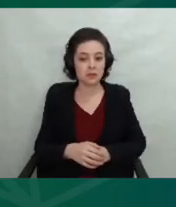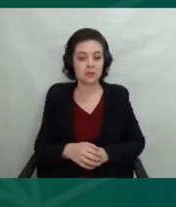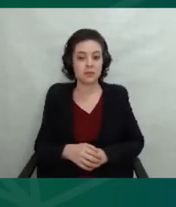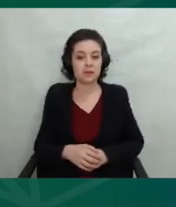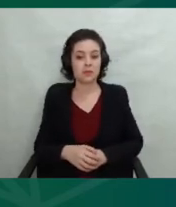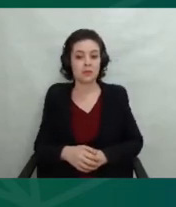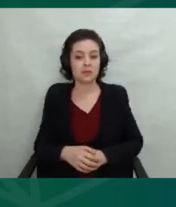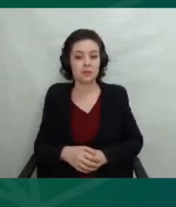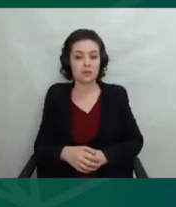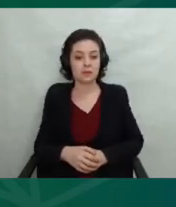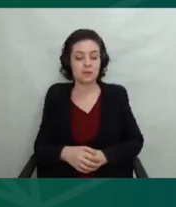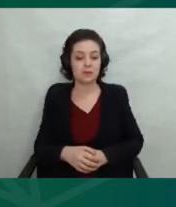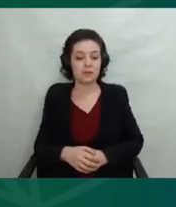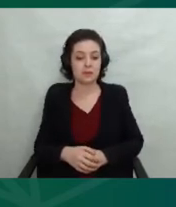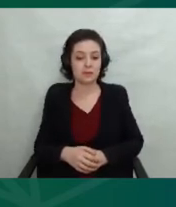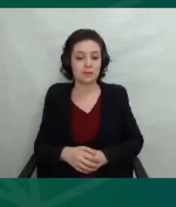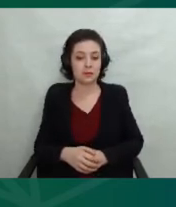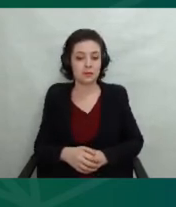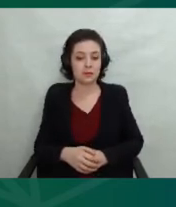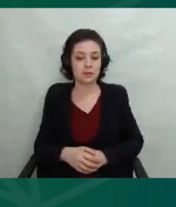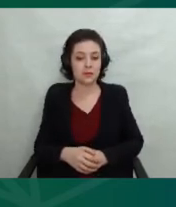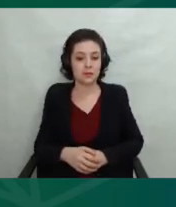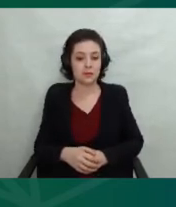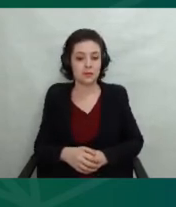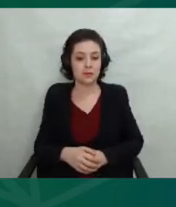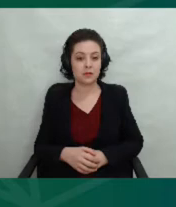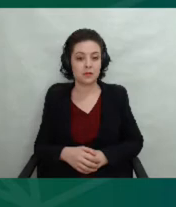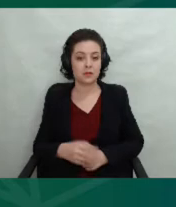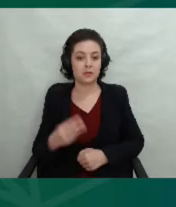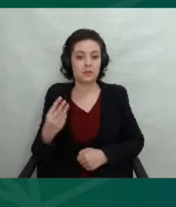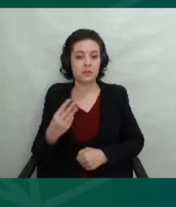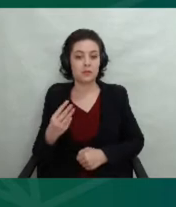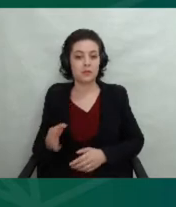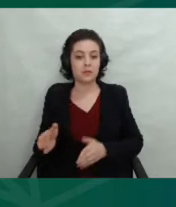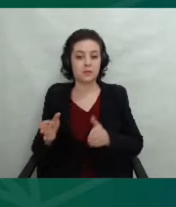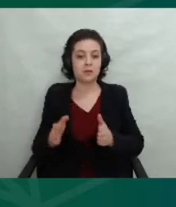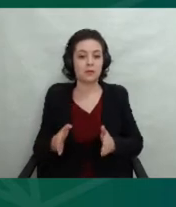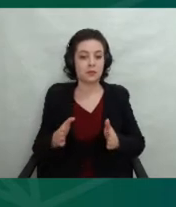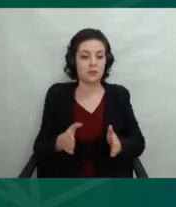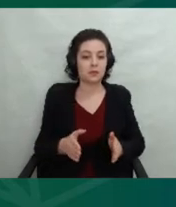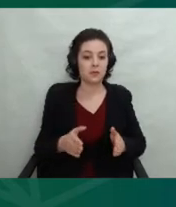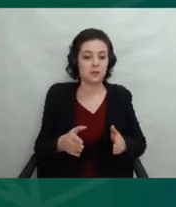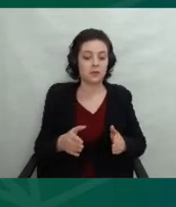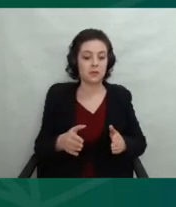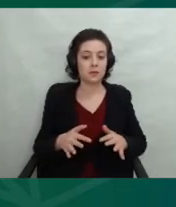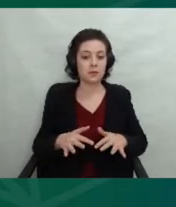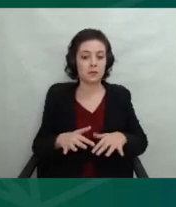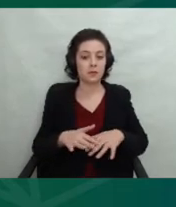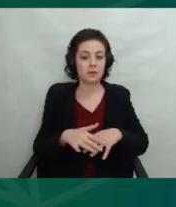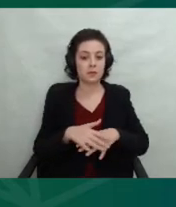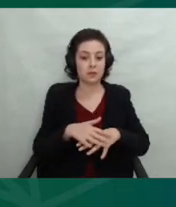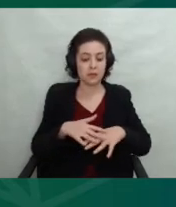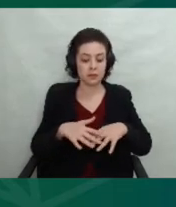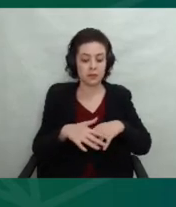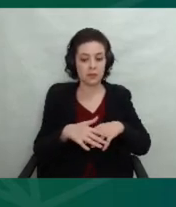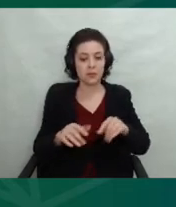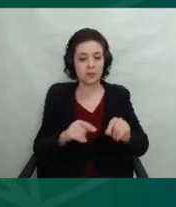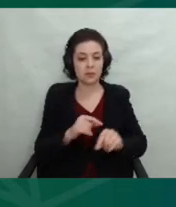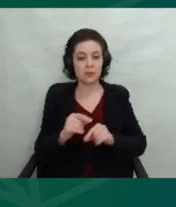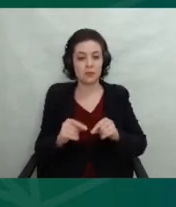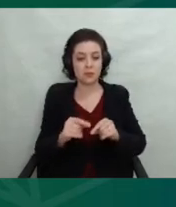Muito bem, então nós vimos que no tecido somático, os corantes têxteis têm